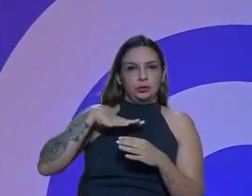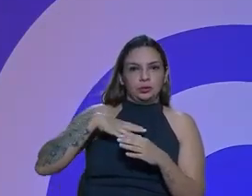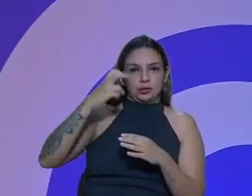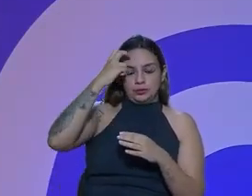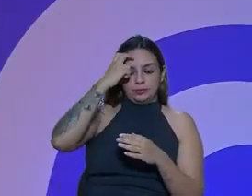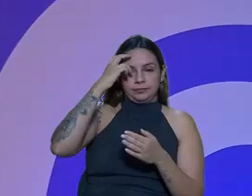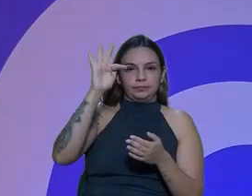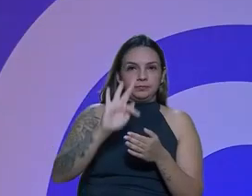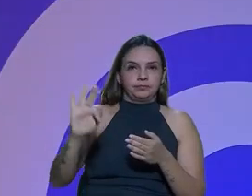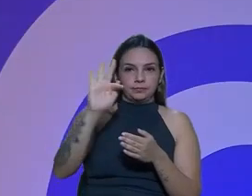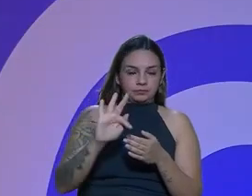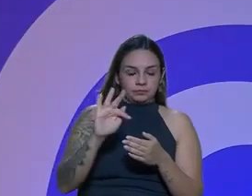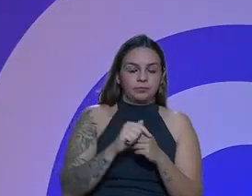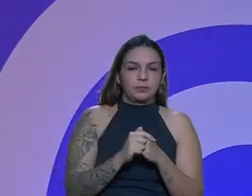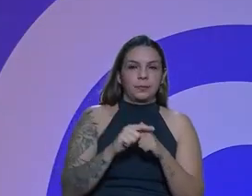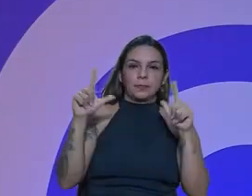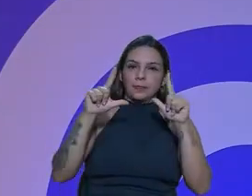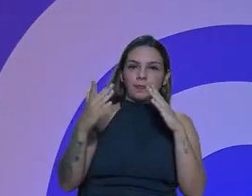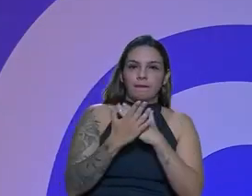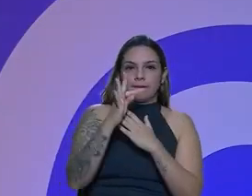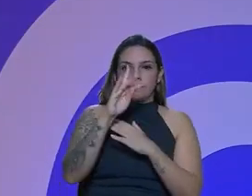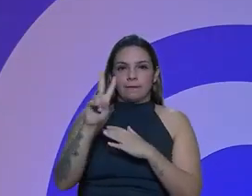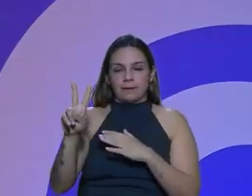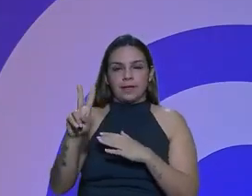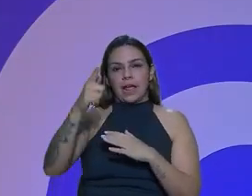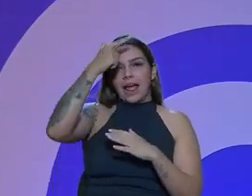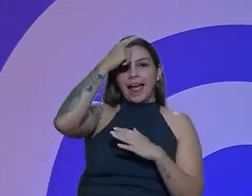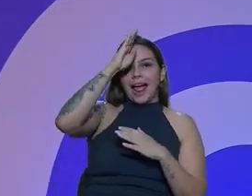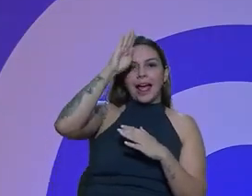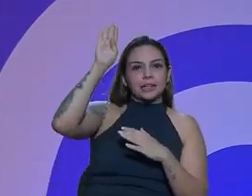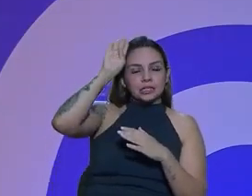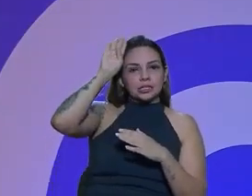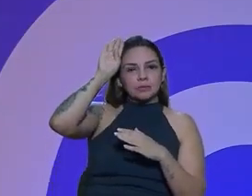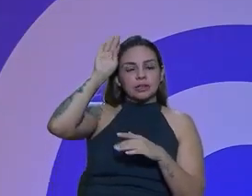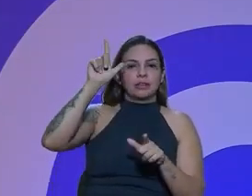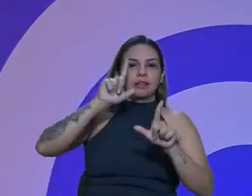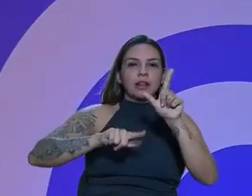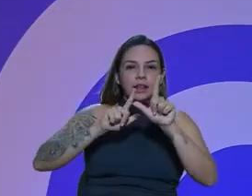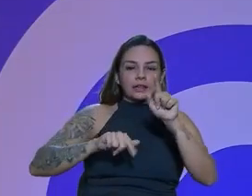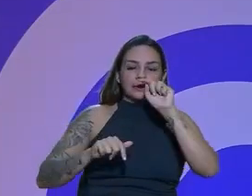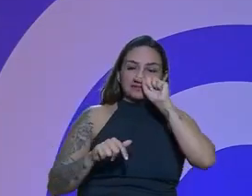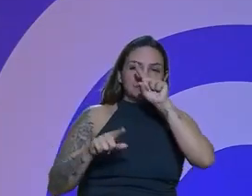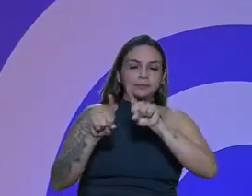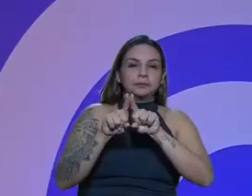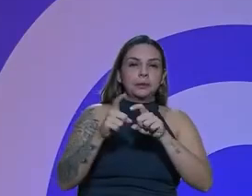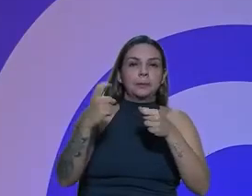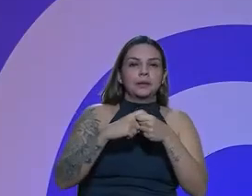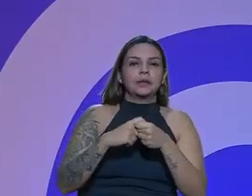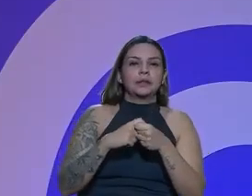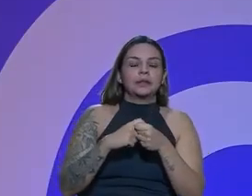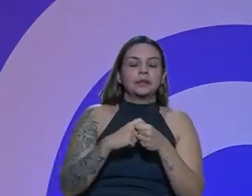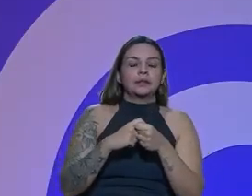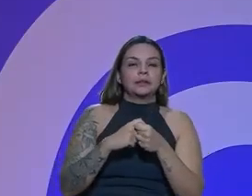Cultural Uniaraxá, da TV Integração, da Academia Araxaense de Letras e parceria de